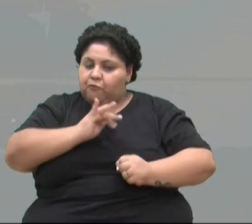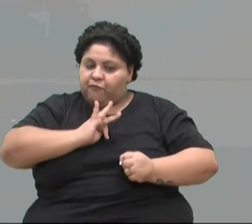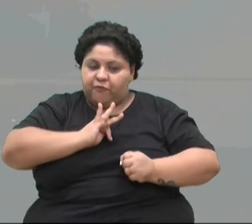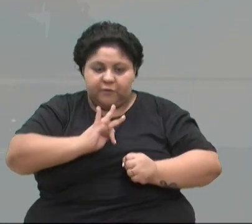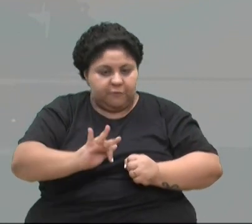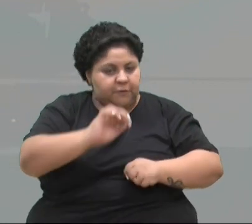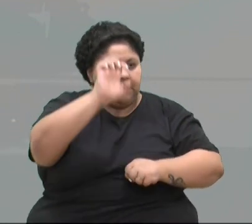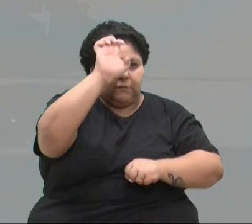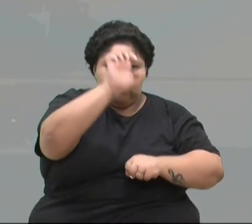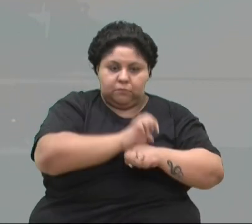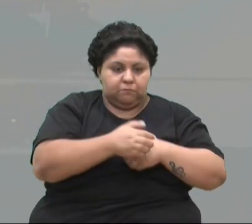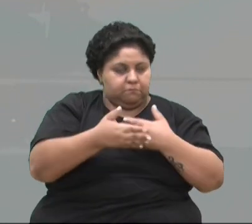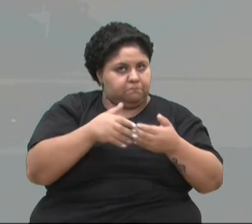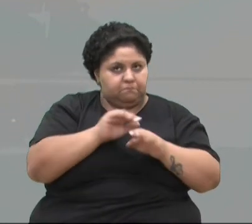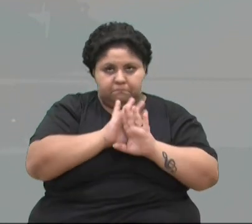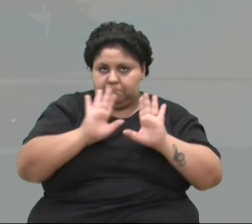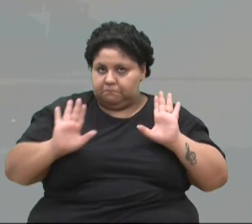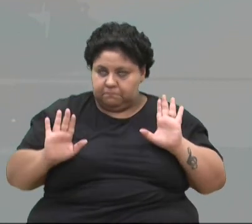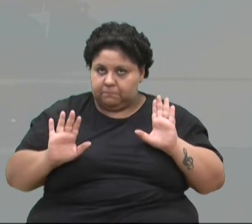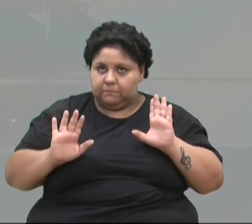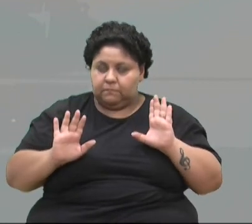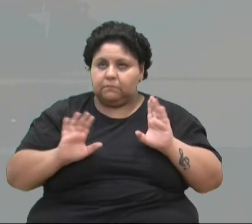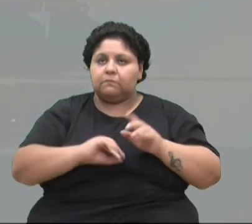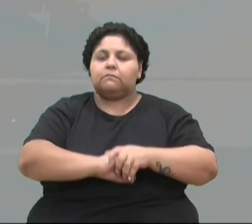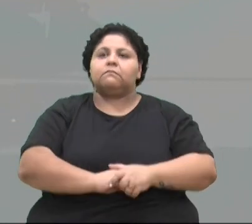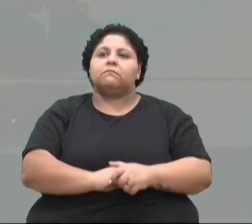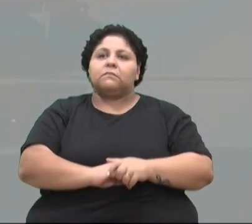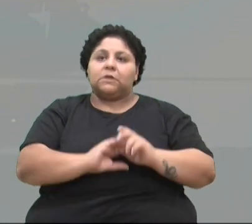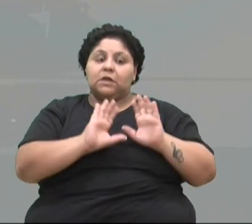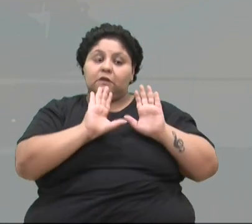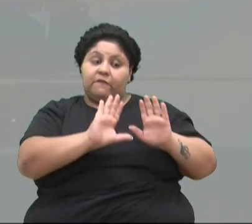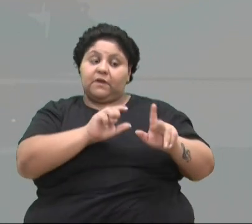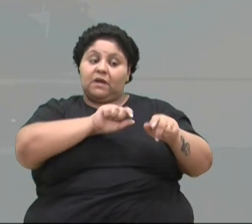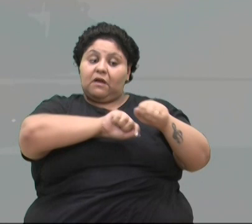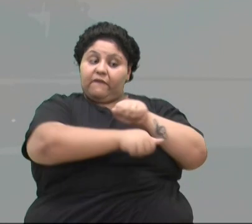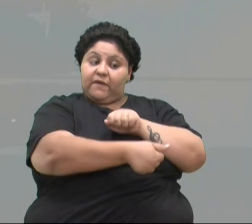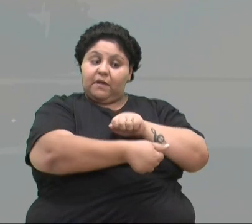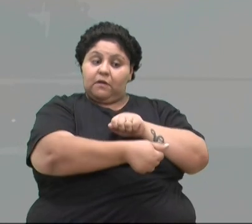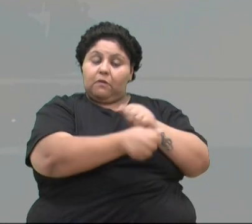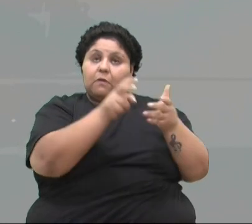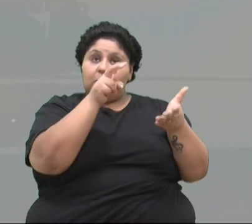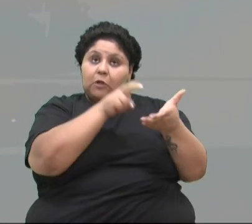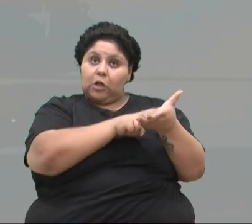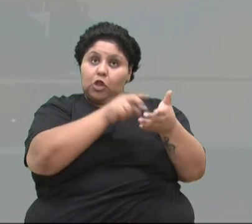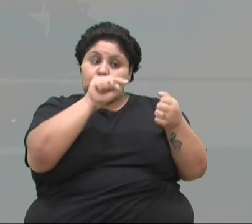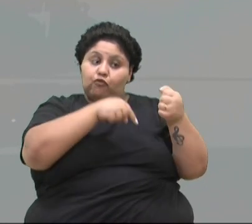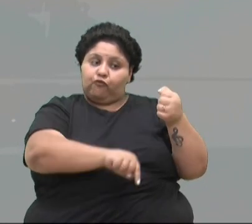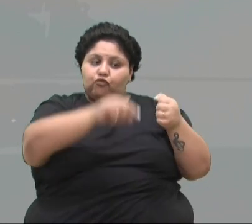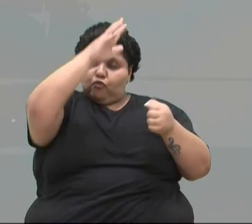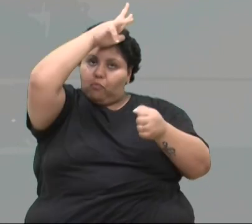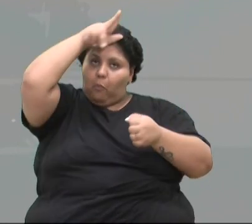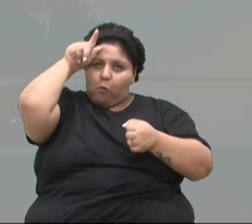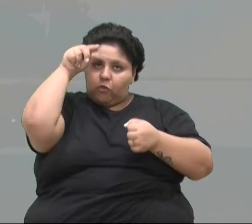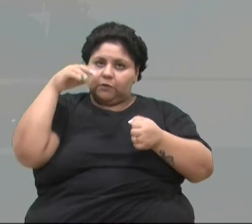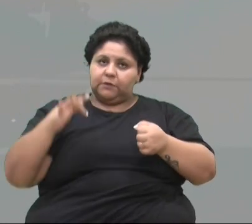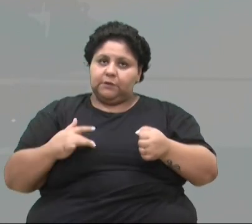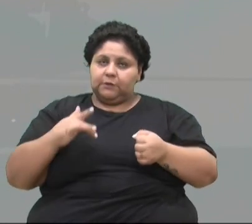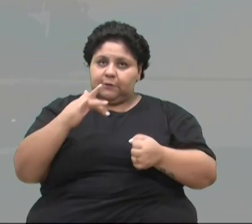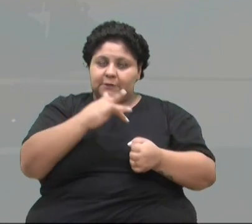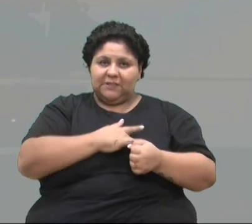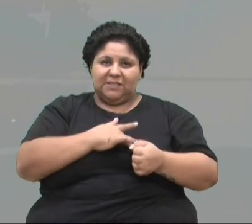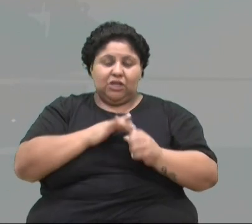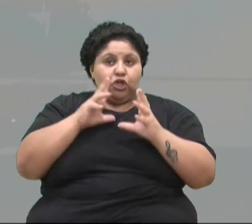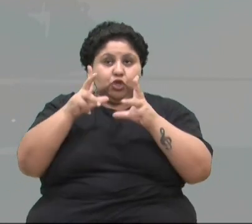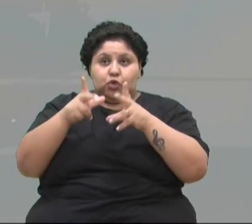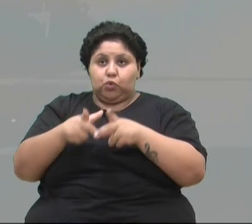ou estadual, ele fica lá aplicado numa conta do Fundo Municipal de Saúde. Toda despesa